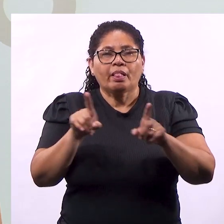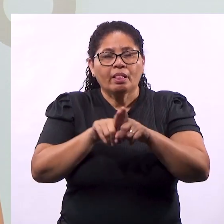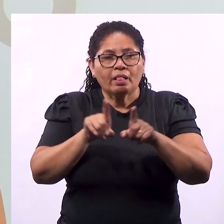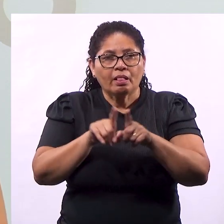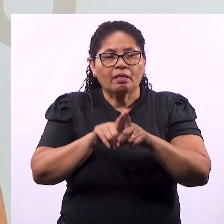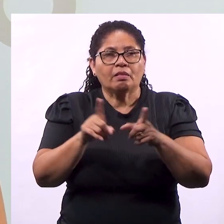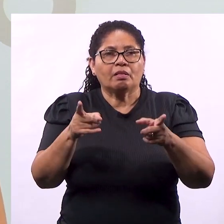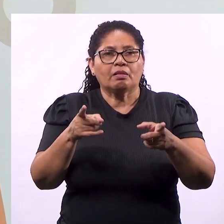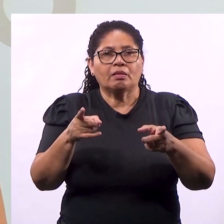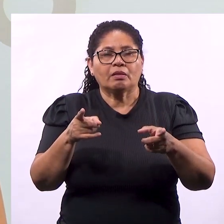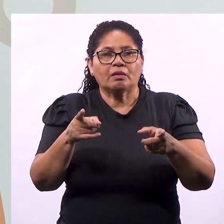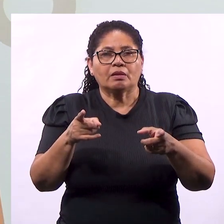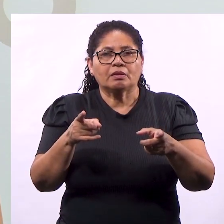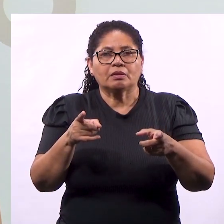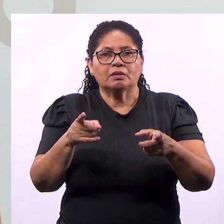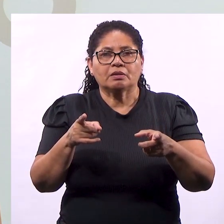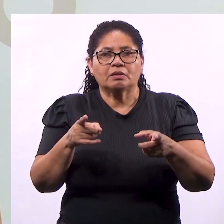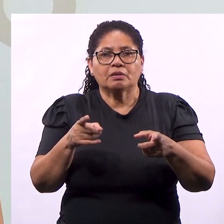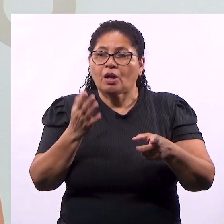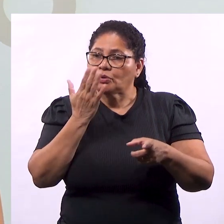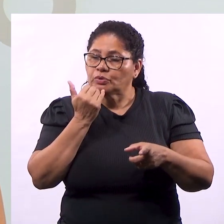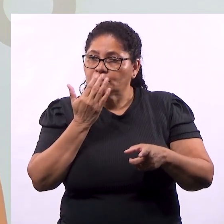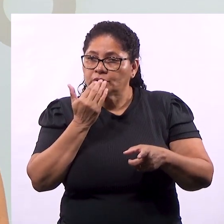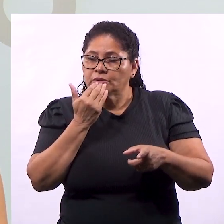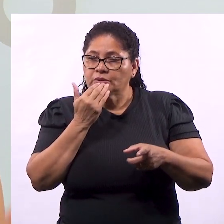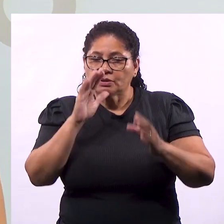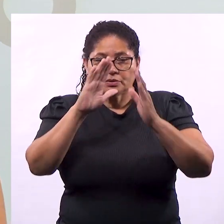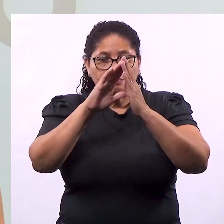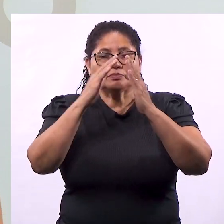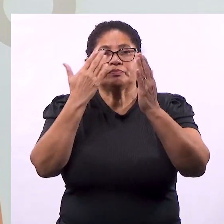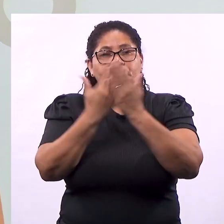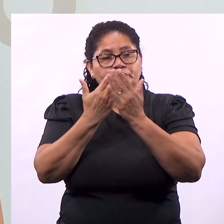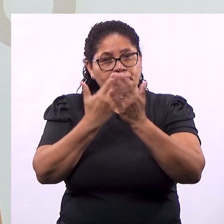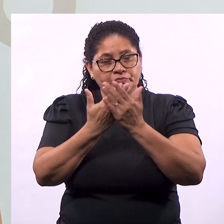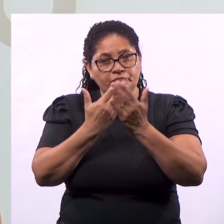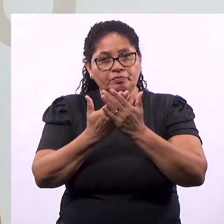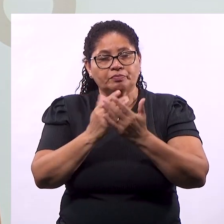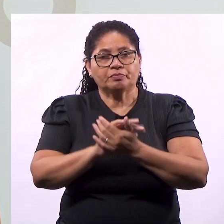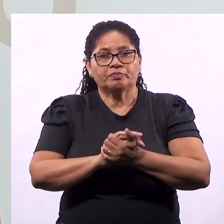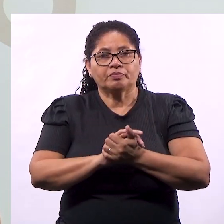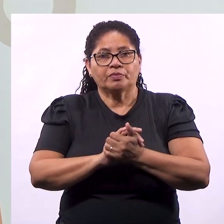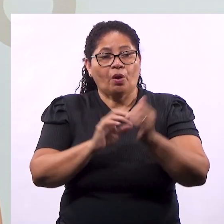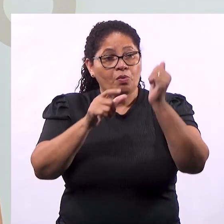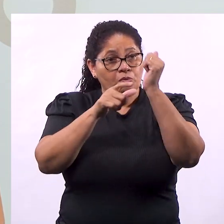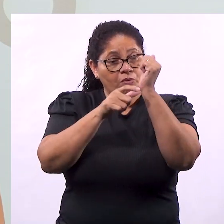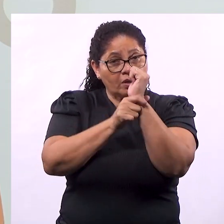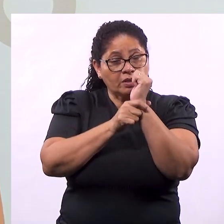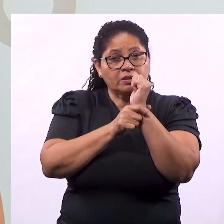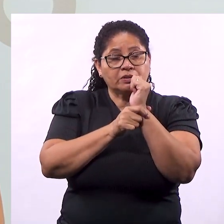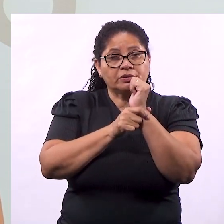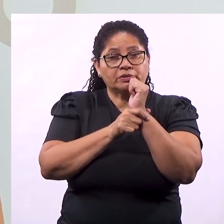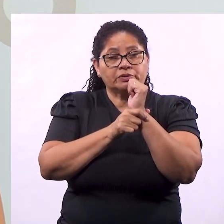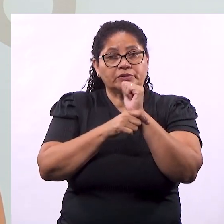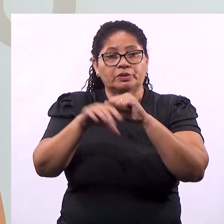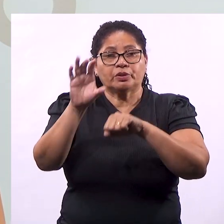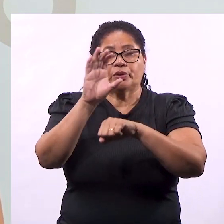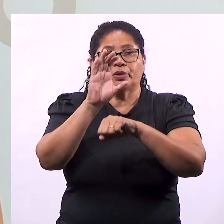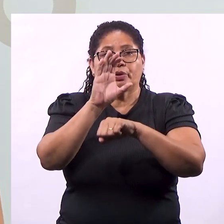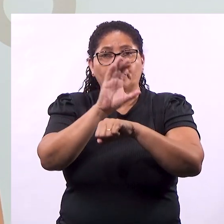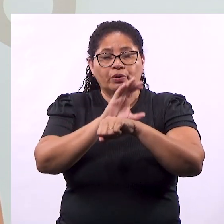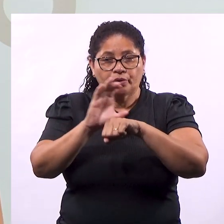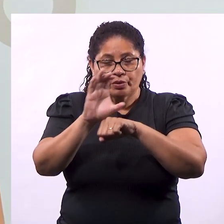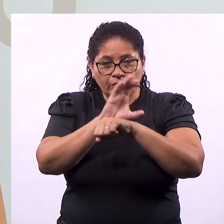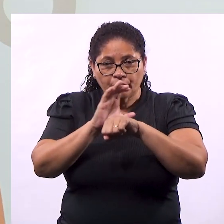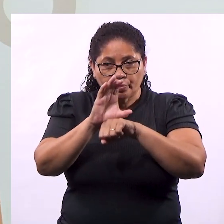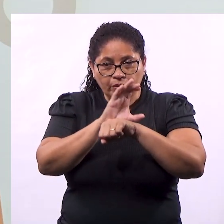da a questão dos da alimentação escolar né como uma garantia constitucional